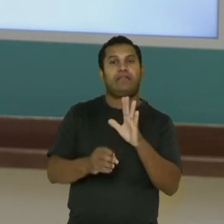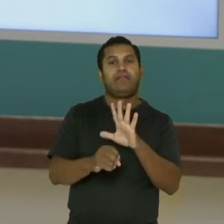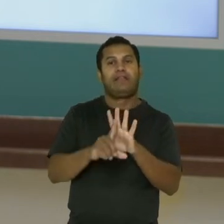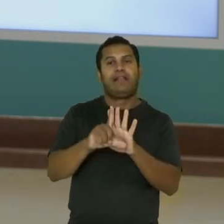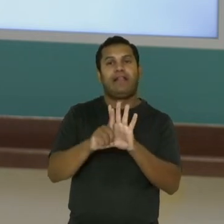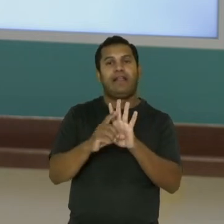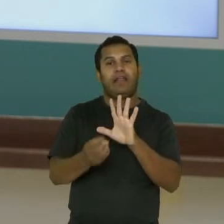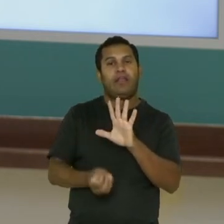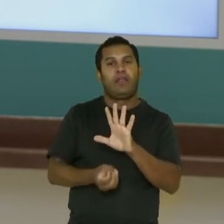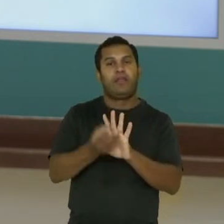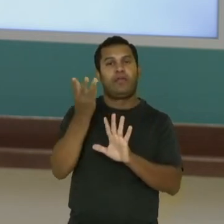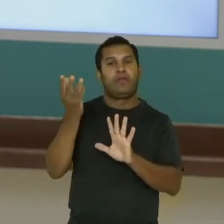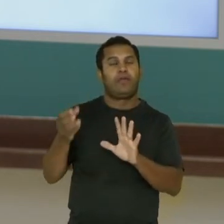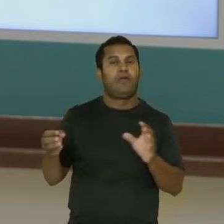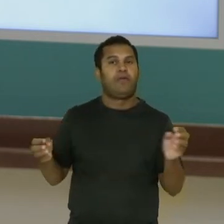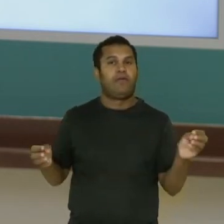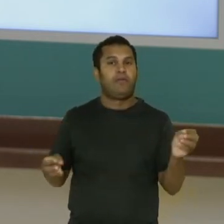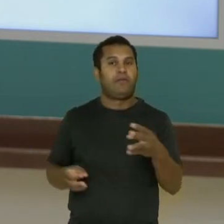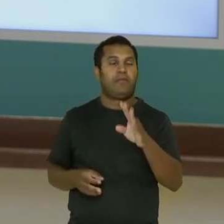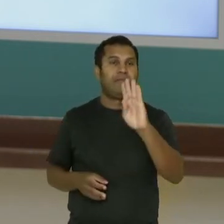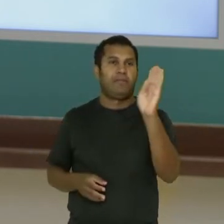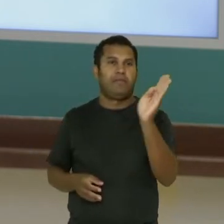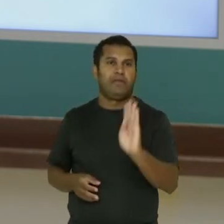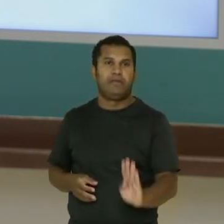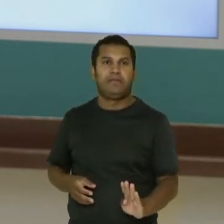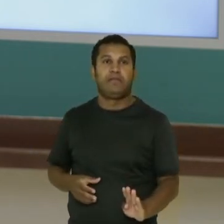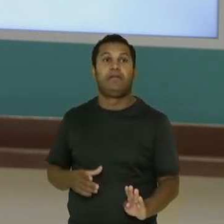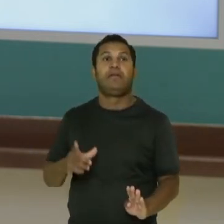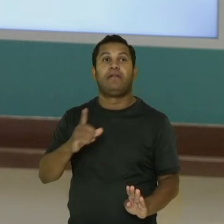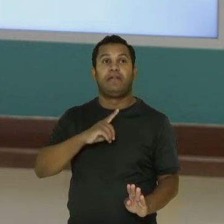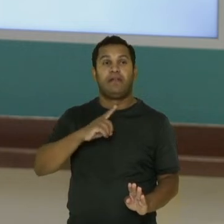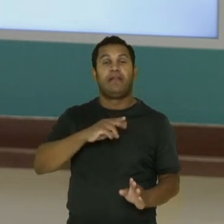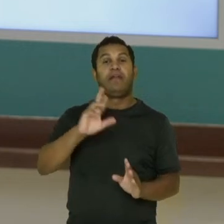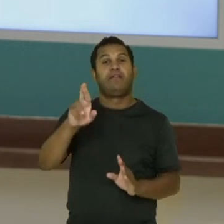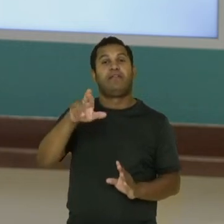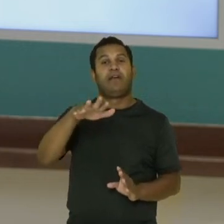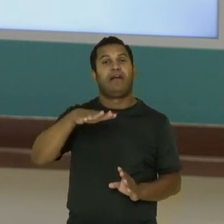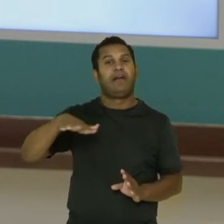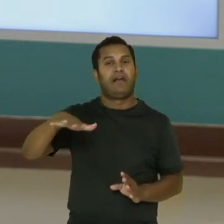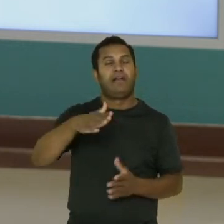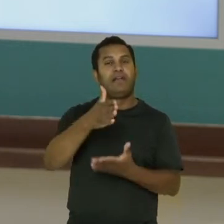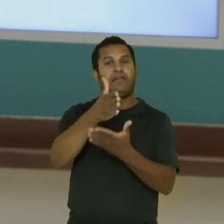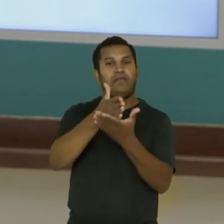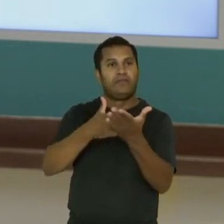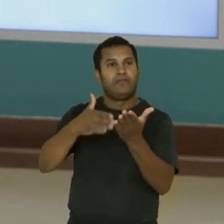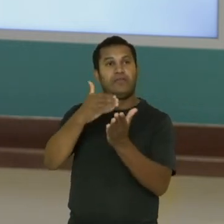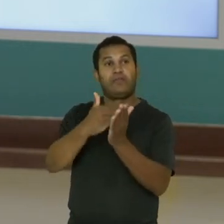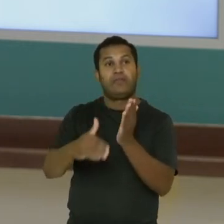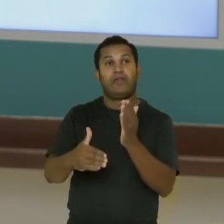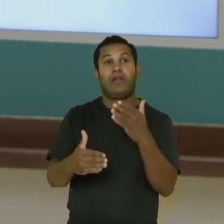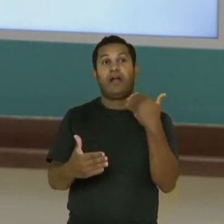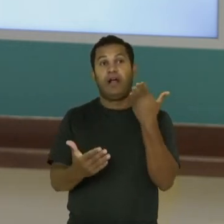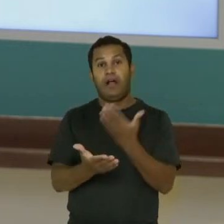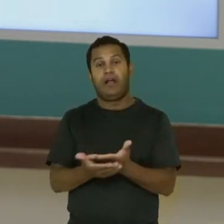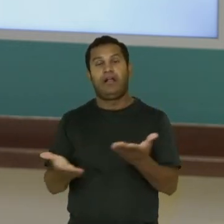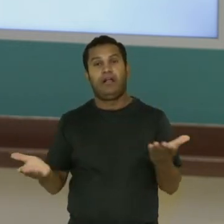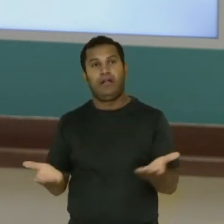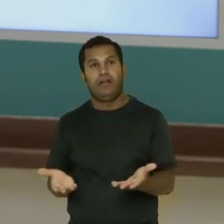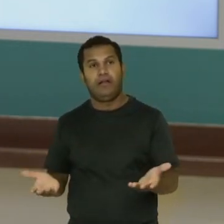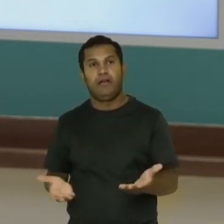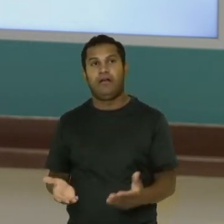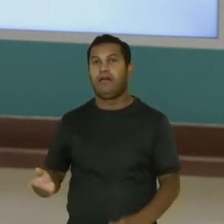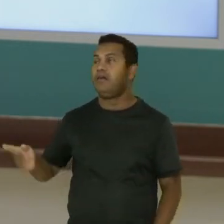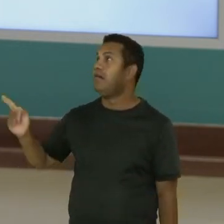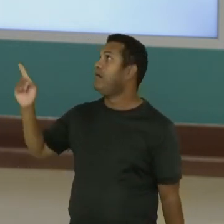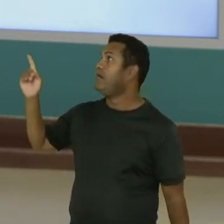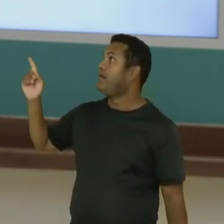leis do Brasil, nós temos a divisão regional do Brasil, que foi definida naquela época e que é válida até hoje. Então, qual